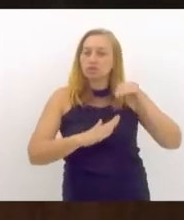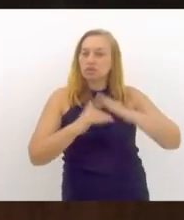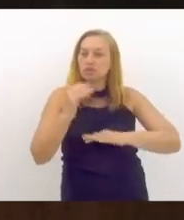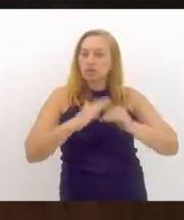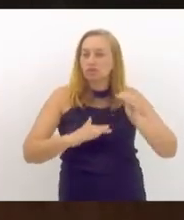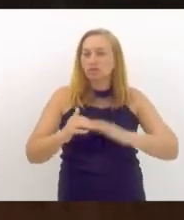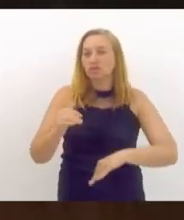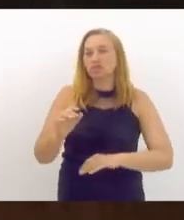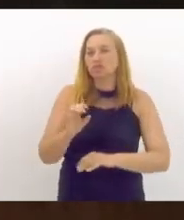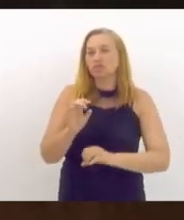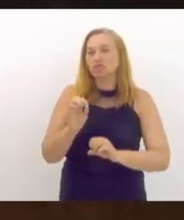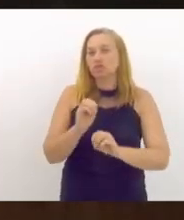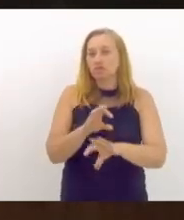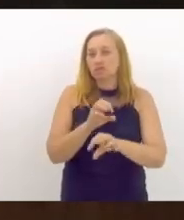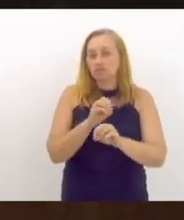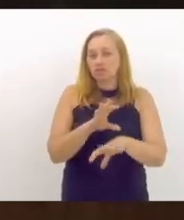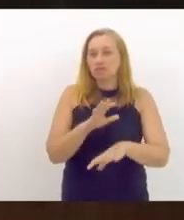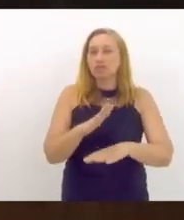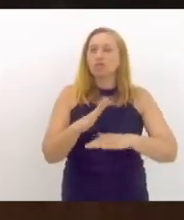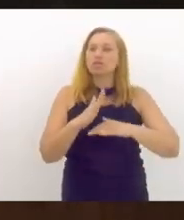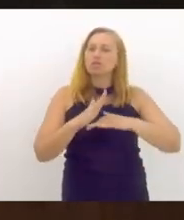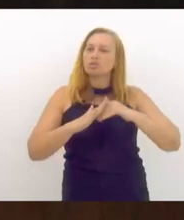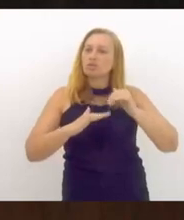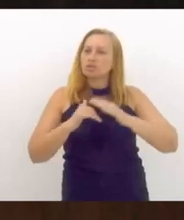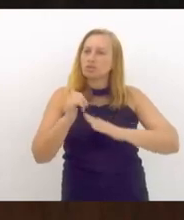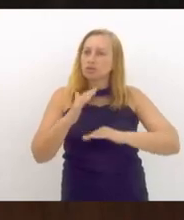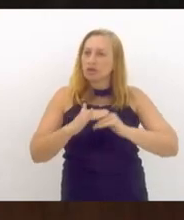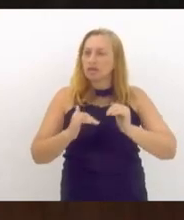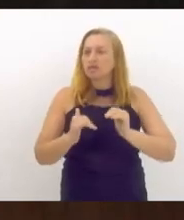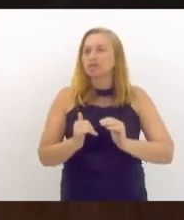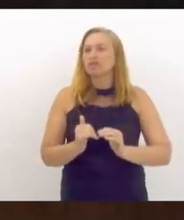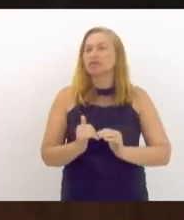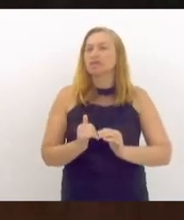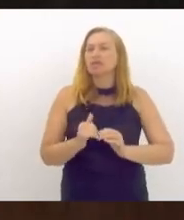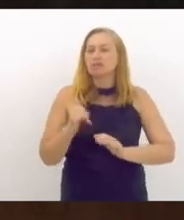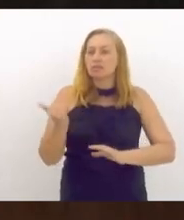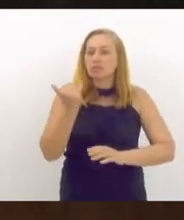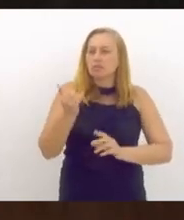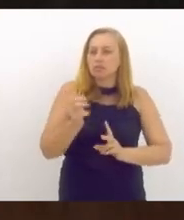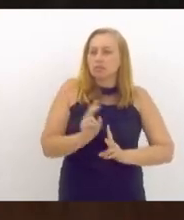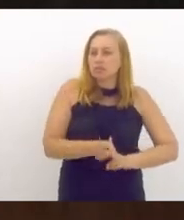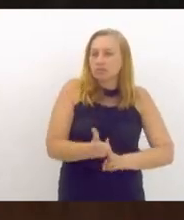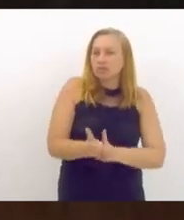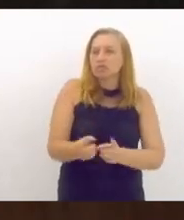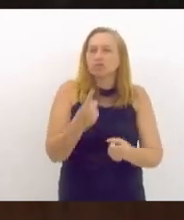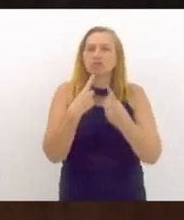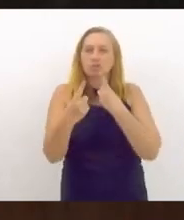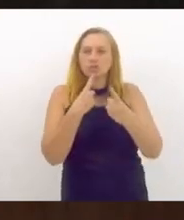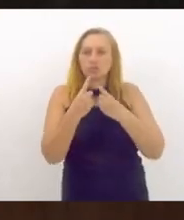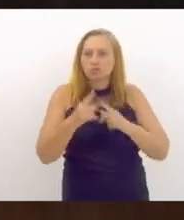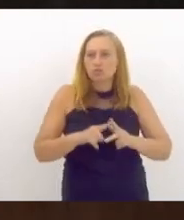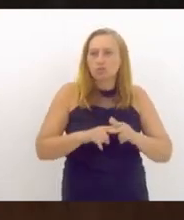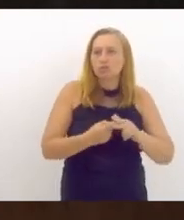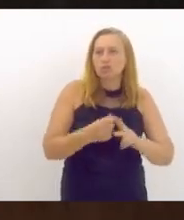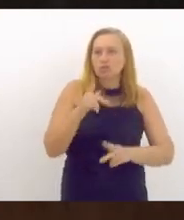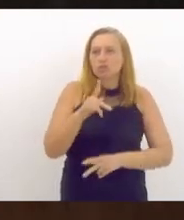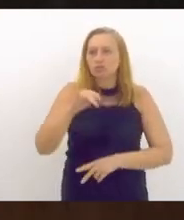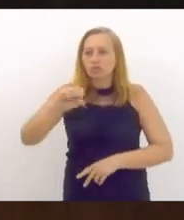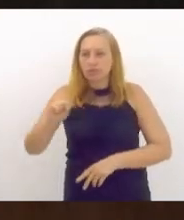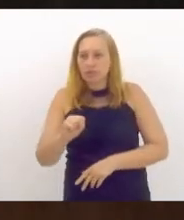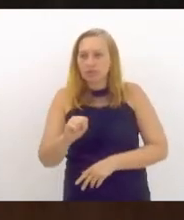educação, especialmente dos profissionais docentes, é importante que nós caminhemos na discussão do ajuste do piso salarial